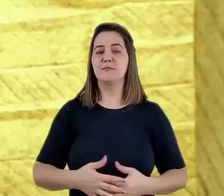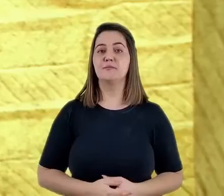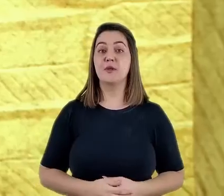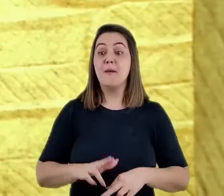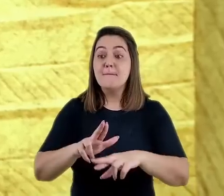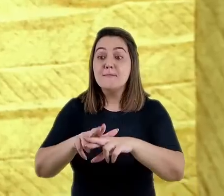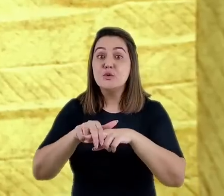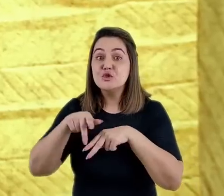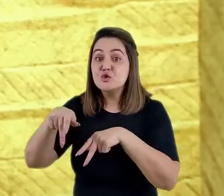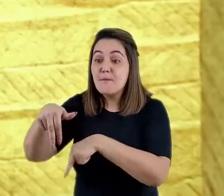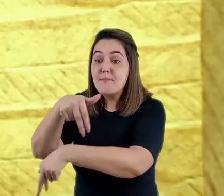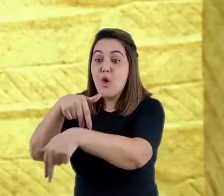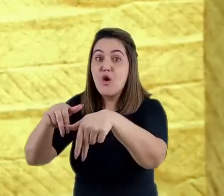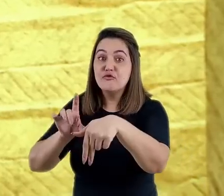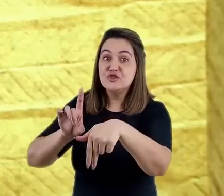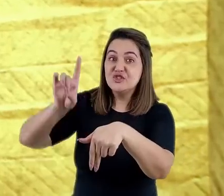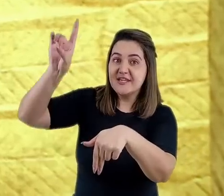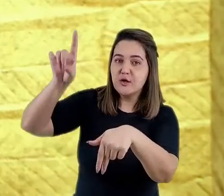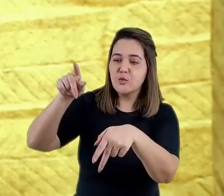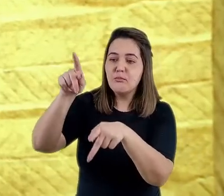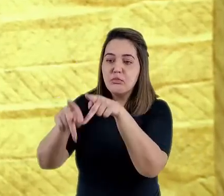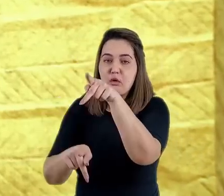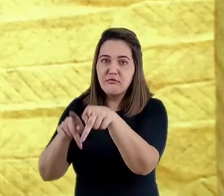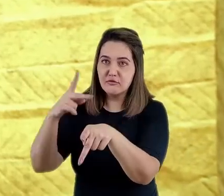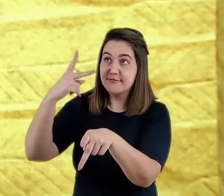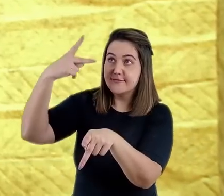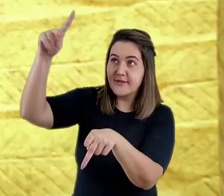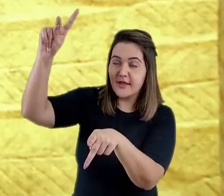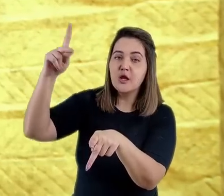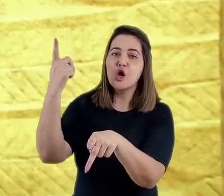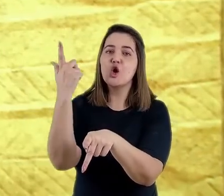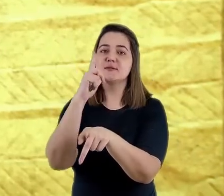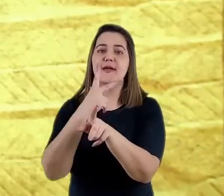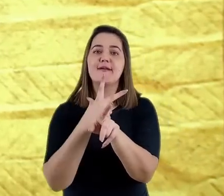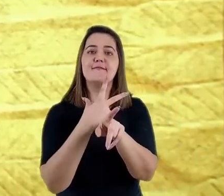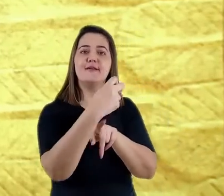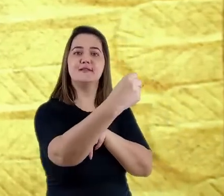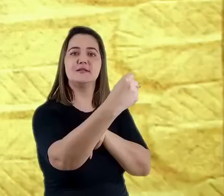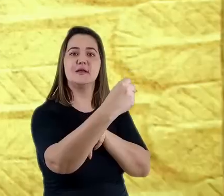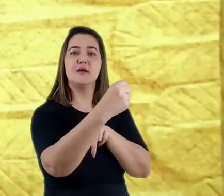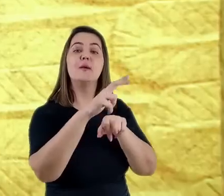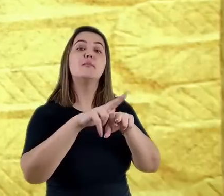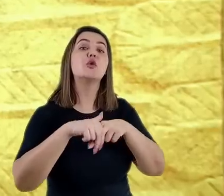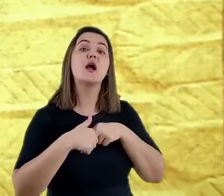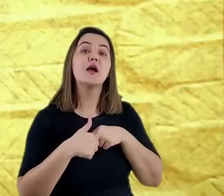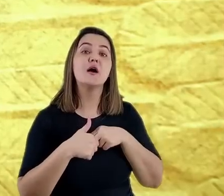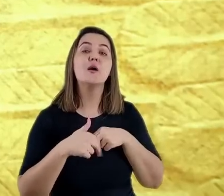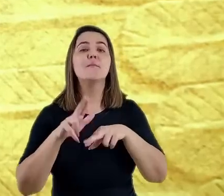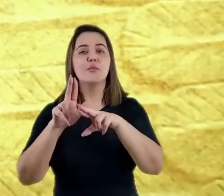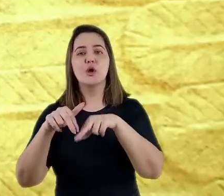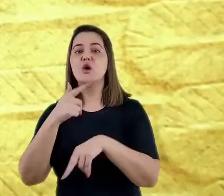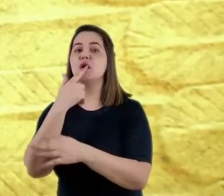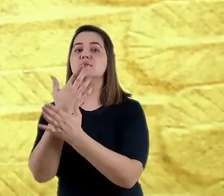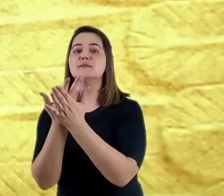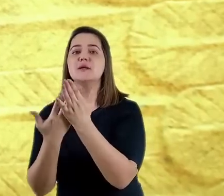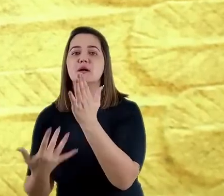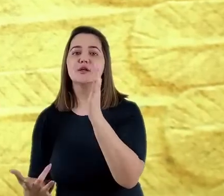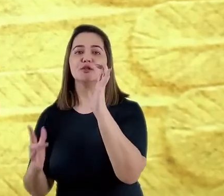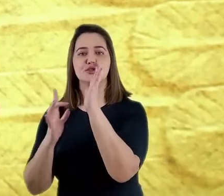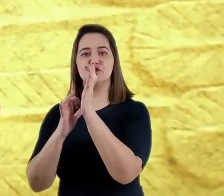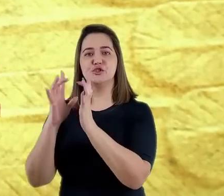os santos o vencem, não por outra causa, senão pelo sangue do Cordeiro, aquele que foi